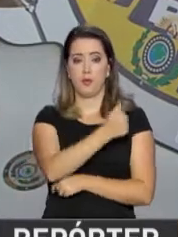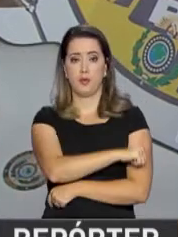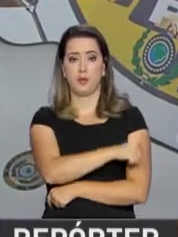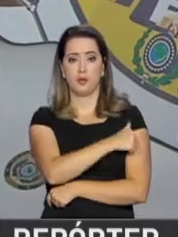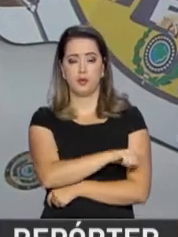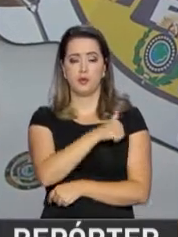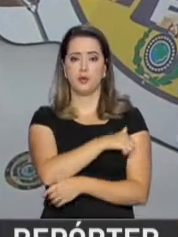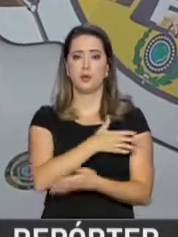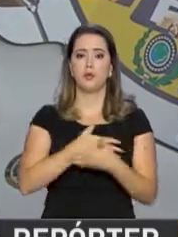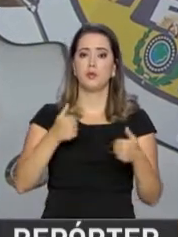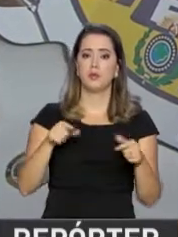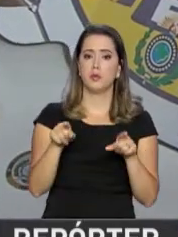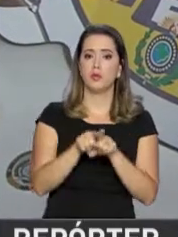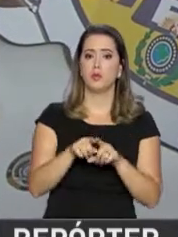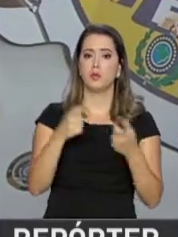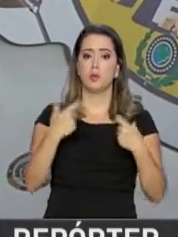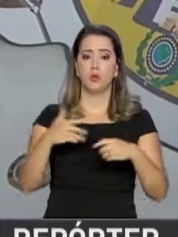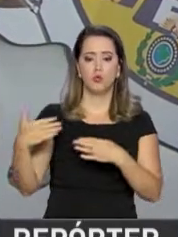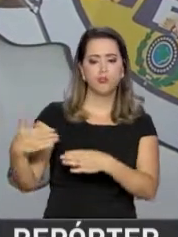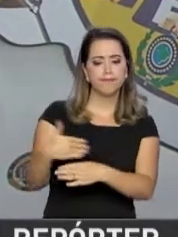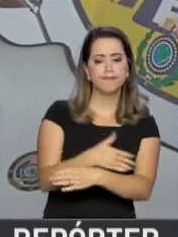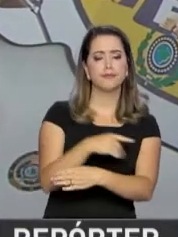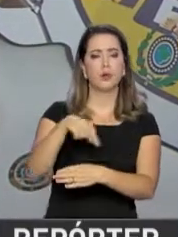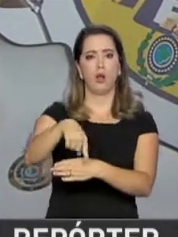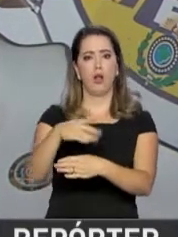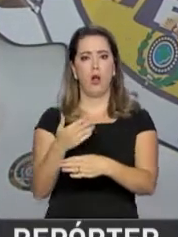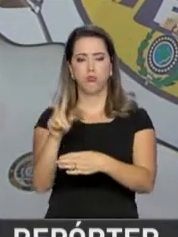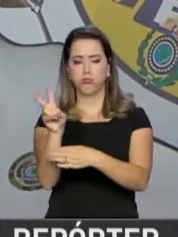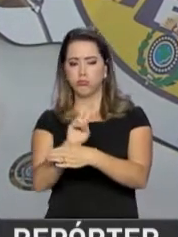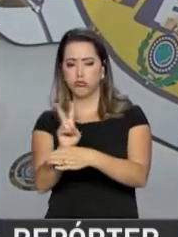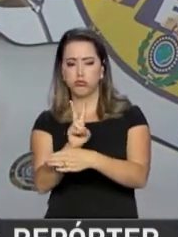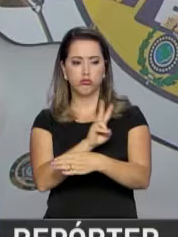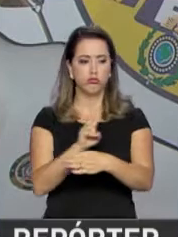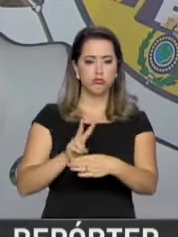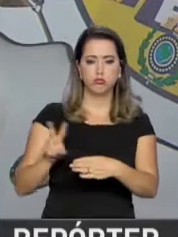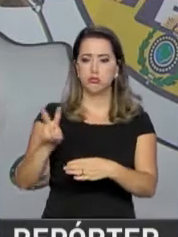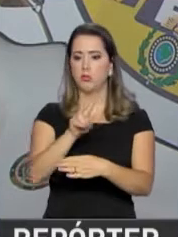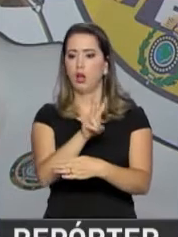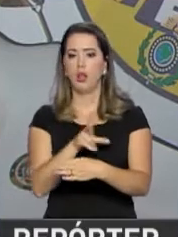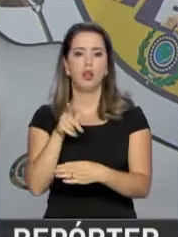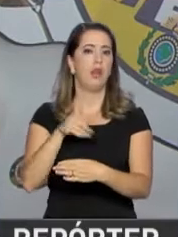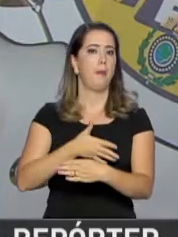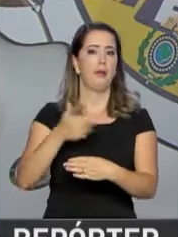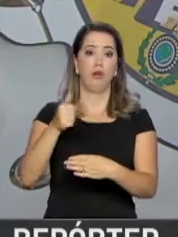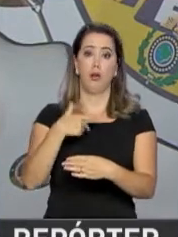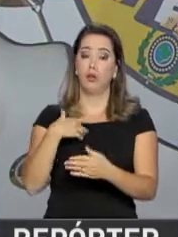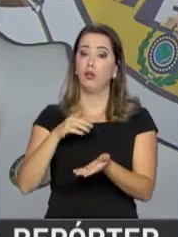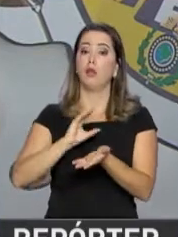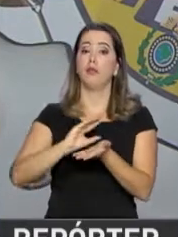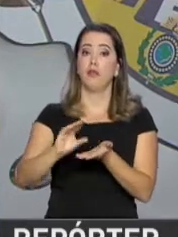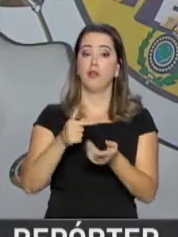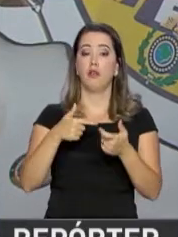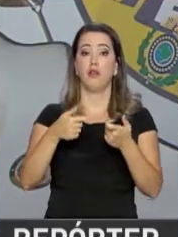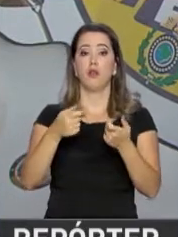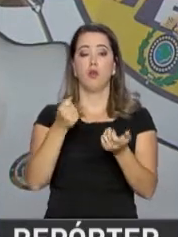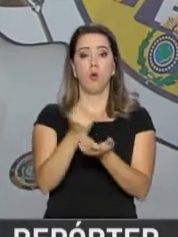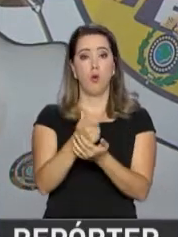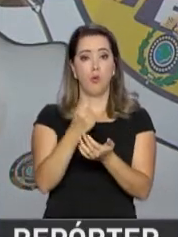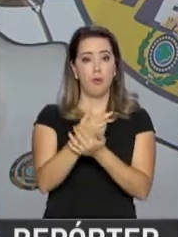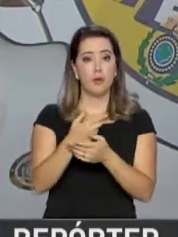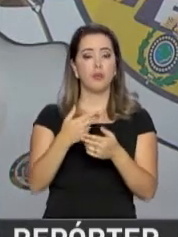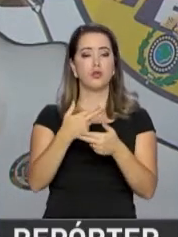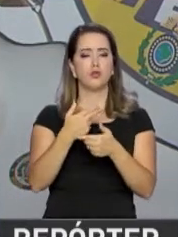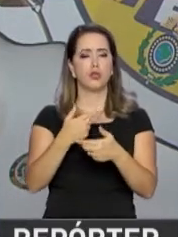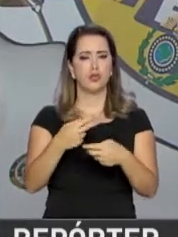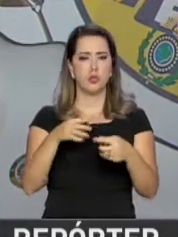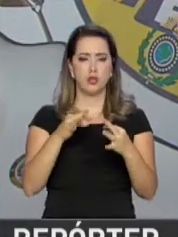rotas específicas da fronteira até o estado do rio de janeiro além disso houve uma um investimento em tecnologia e inteligência policial também para que